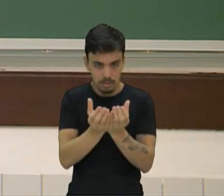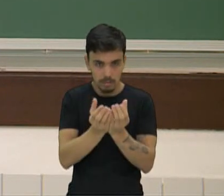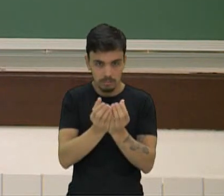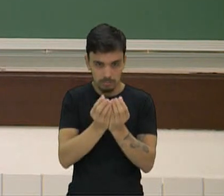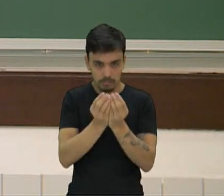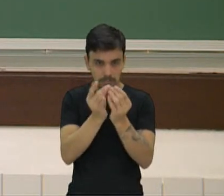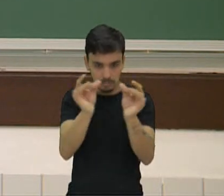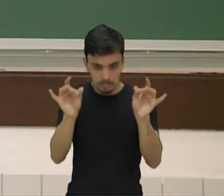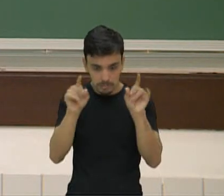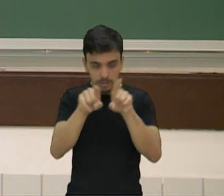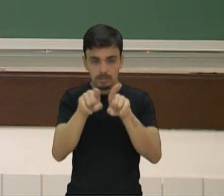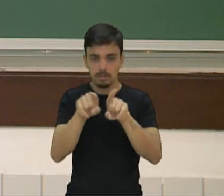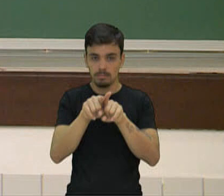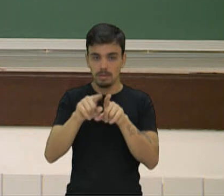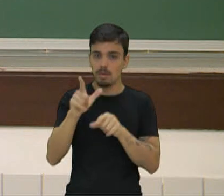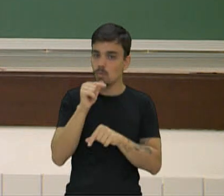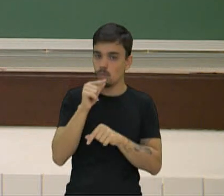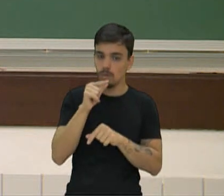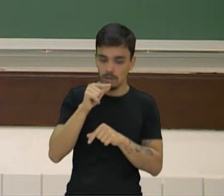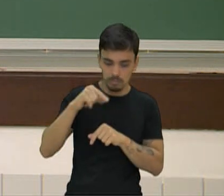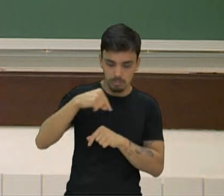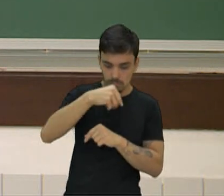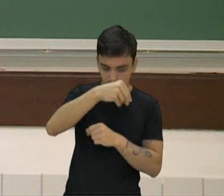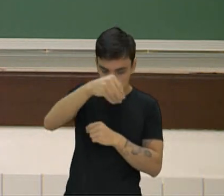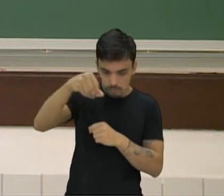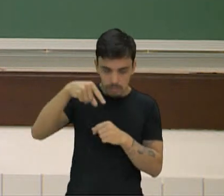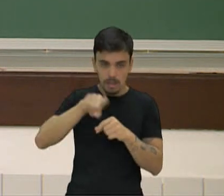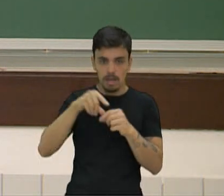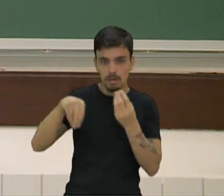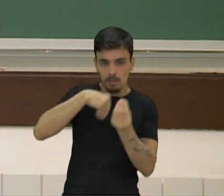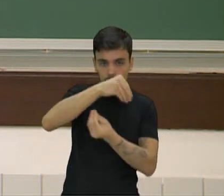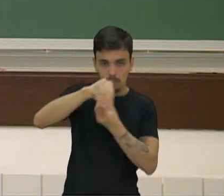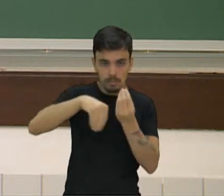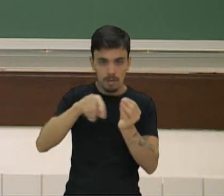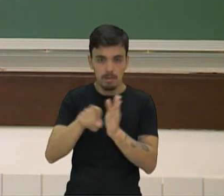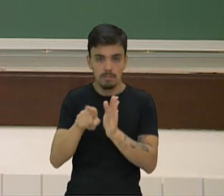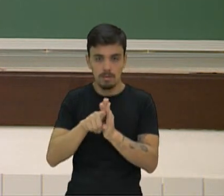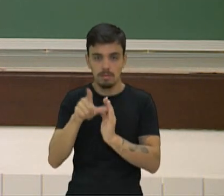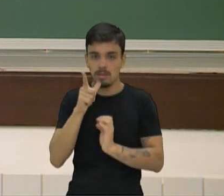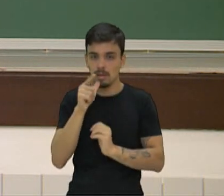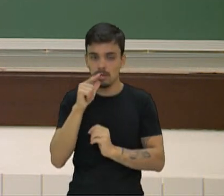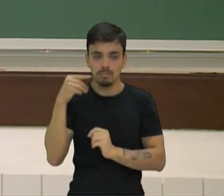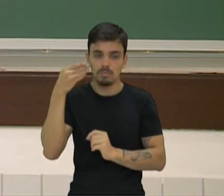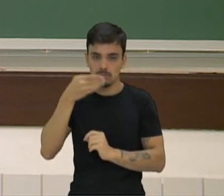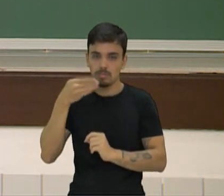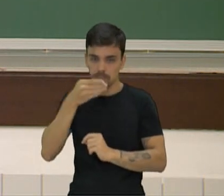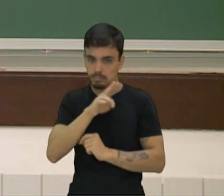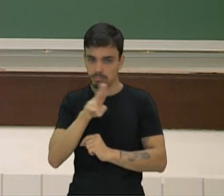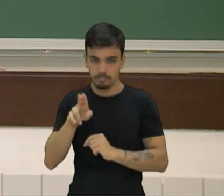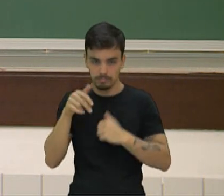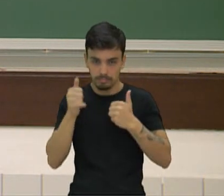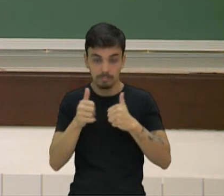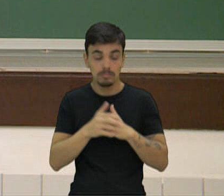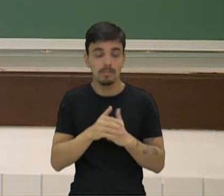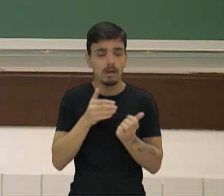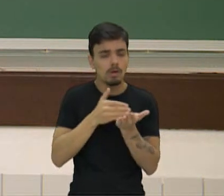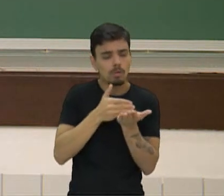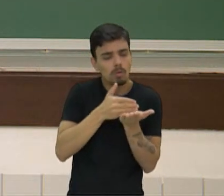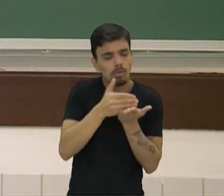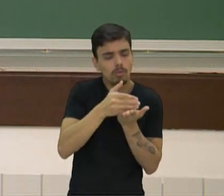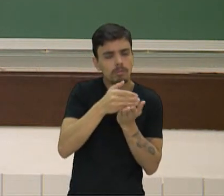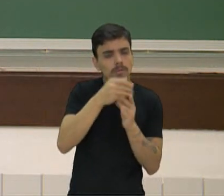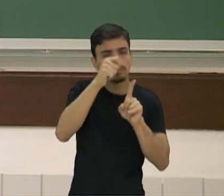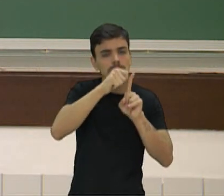líquido amniótico que está ali envolvendo o bebê, que é chamado ali um líquido doce, né? Desde o começo da gestação,